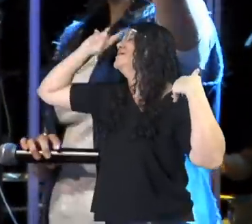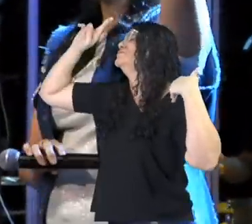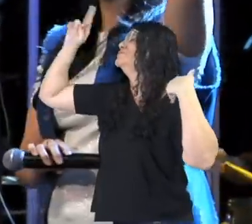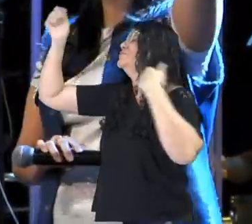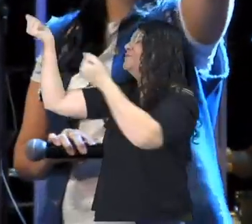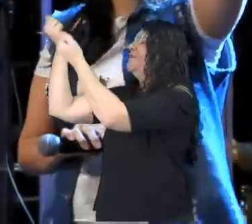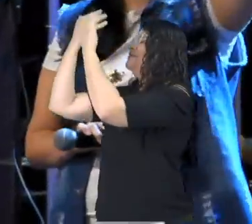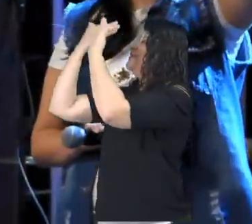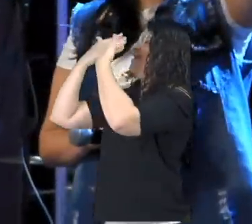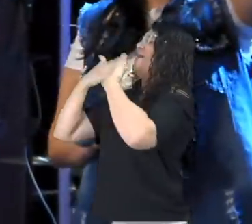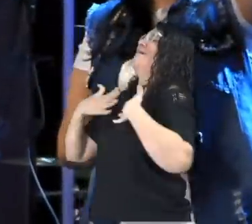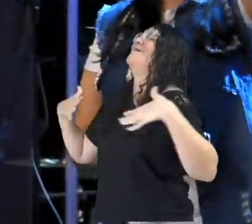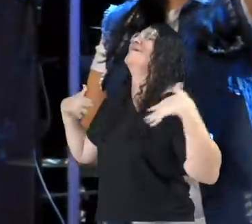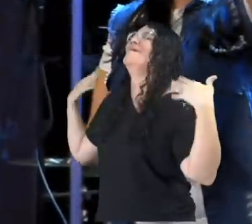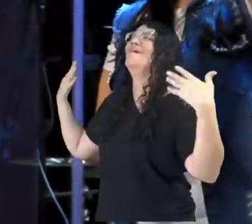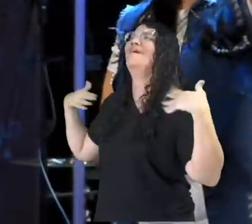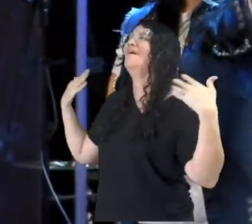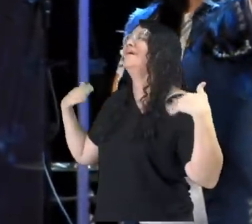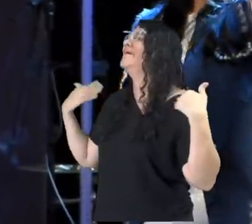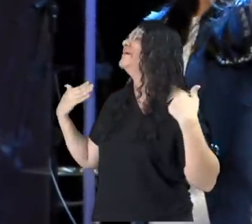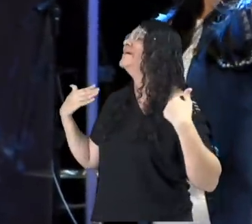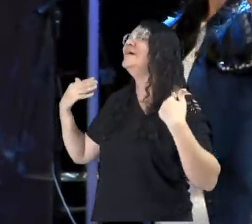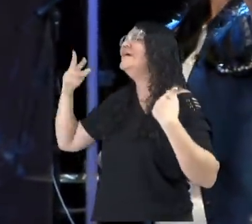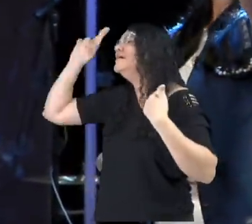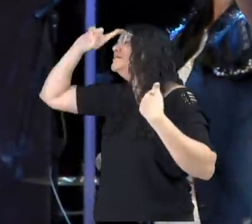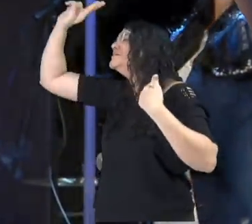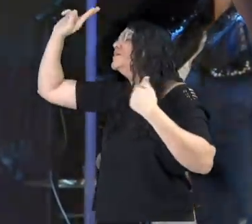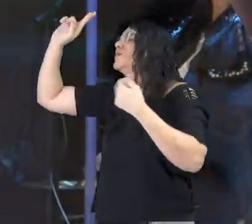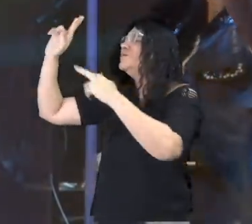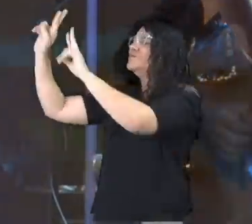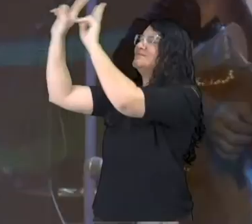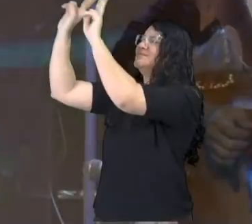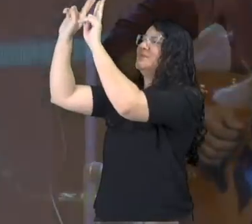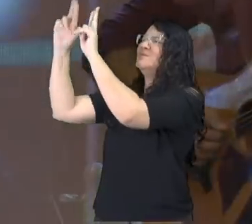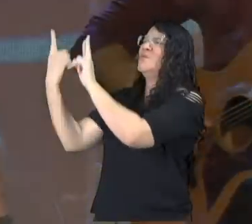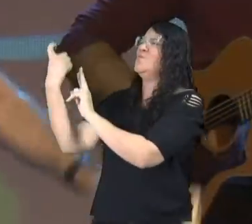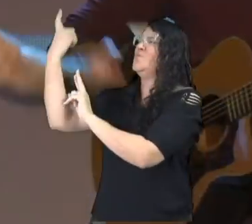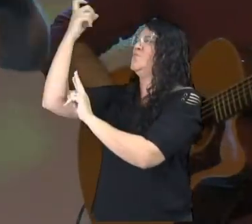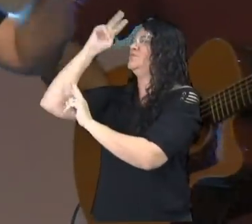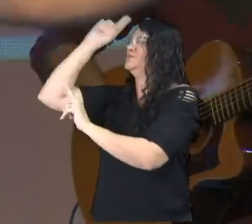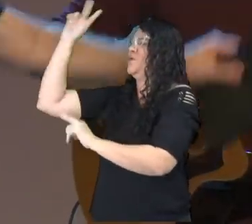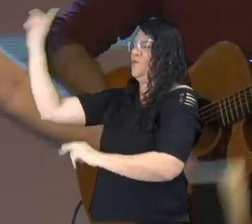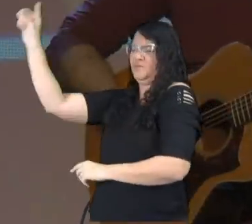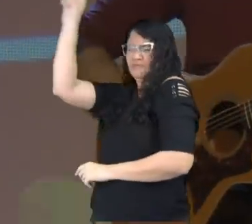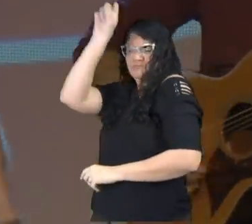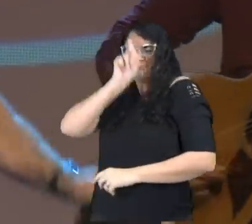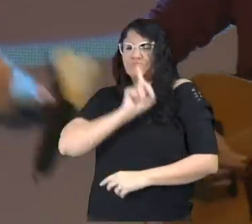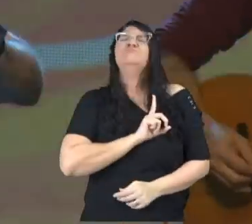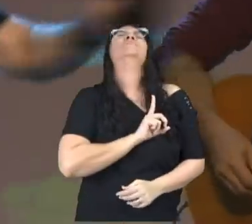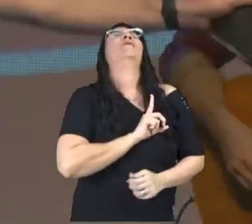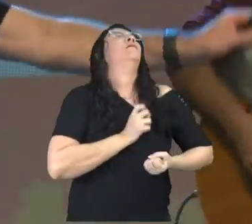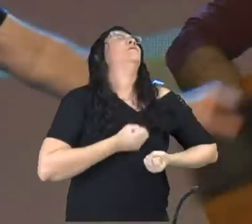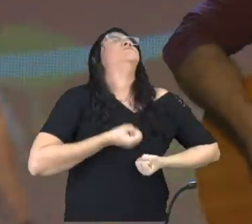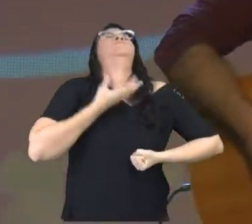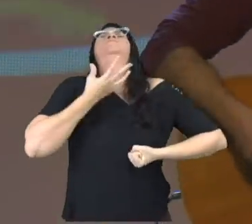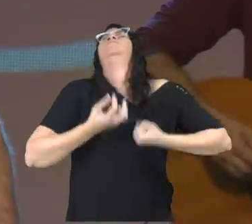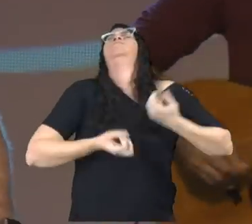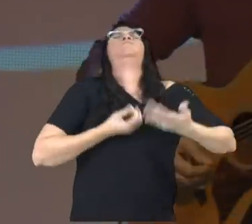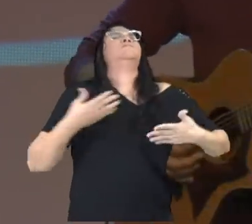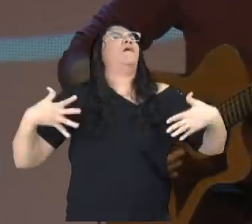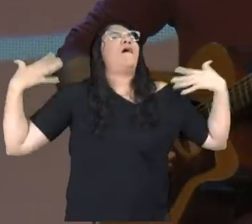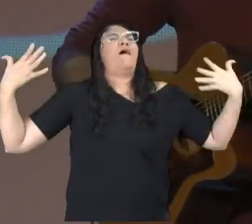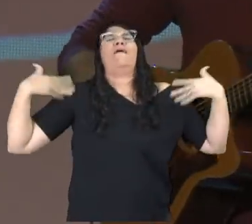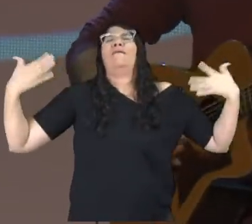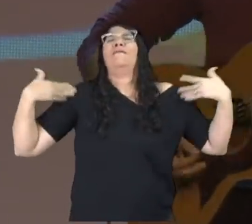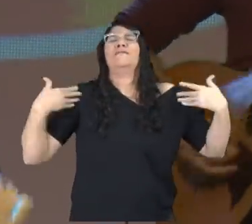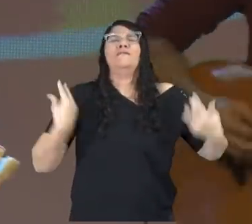alegria, a alegria do Senhor é a nossa esperança, a presença do Senhor é a nossa vida,